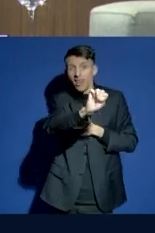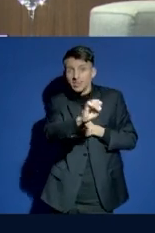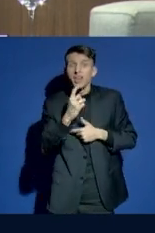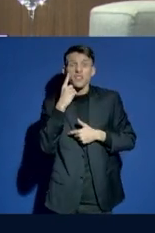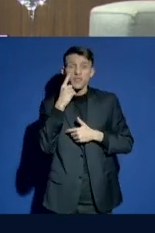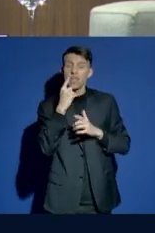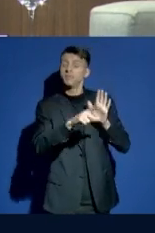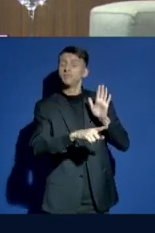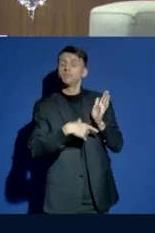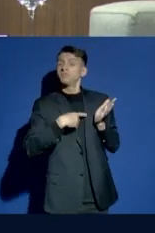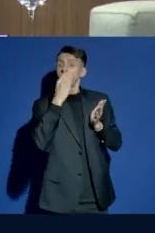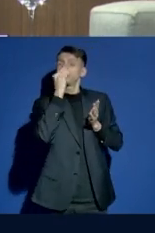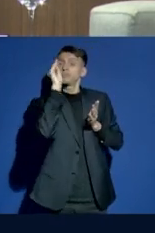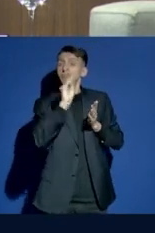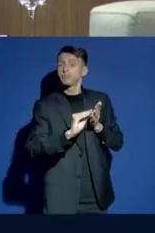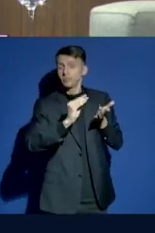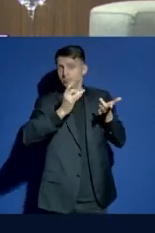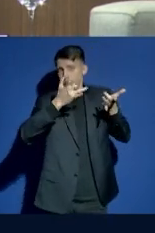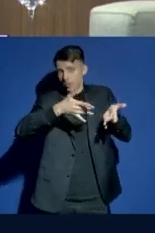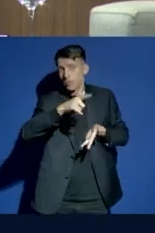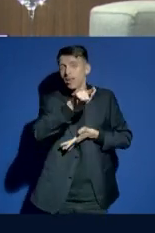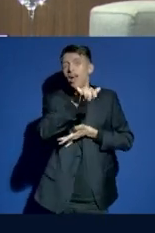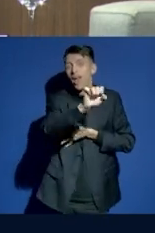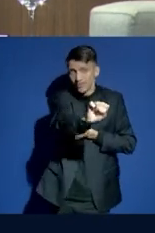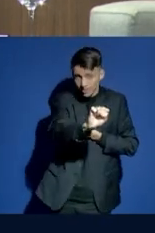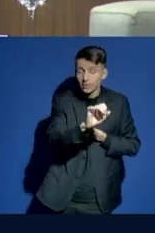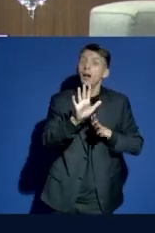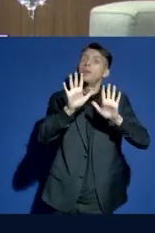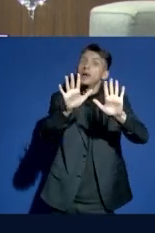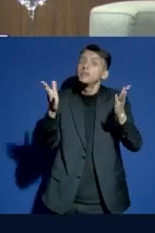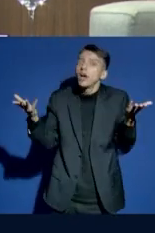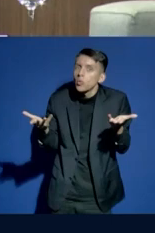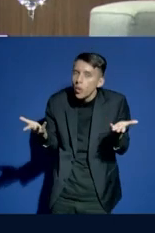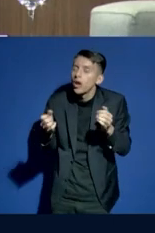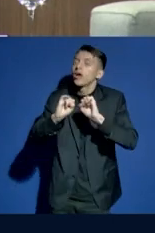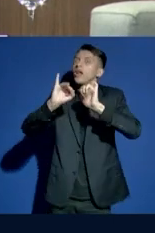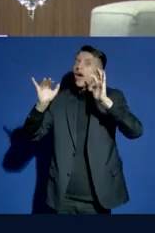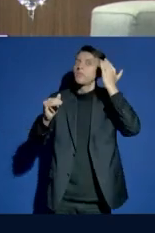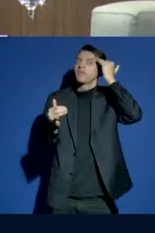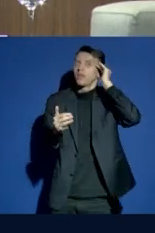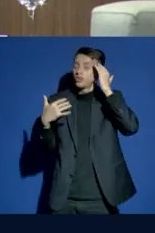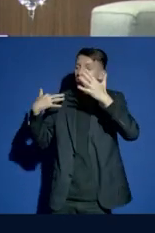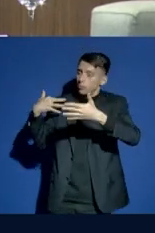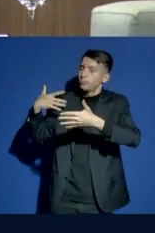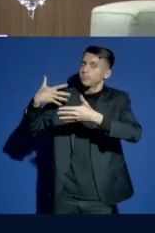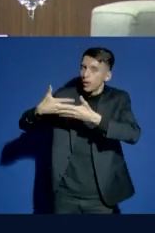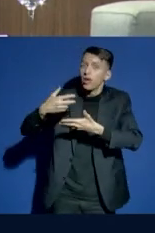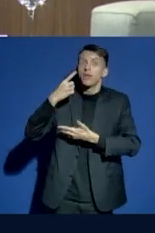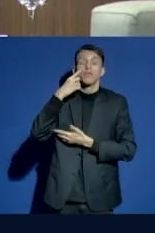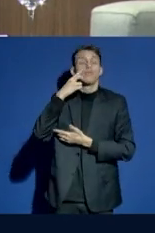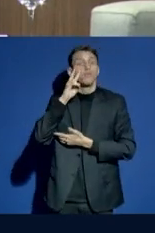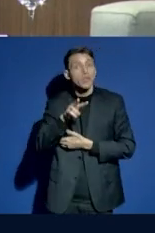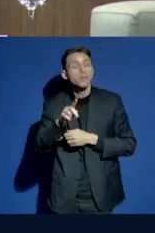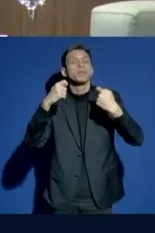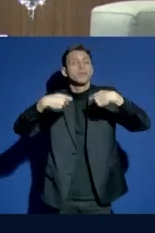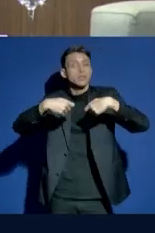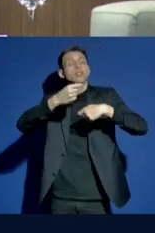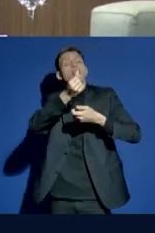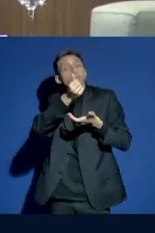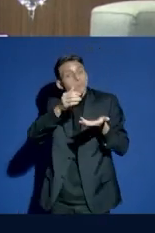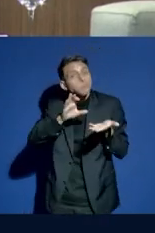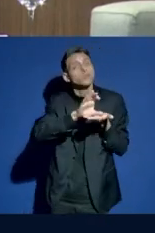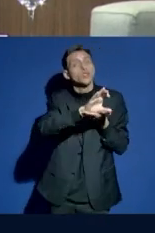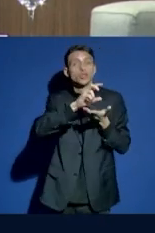agora há uma clareza de que nós precisamos investir E aí há uma grande discussão